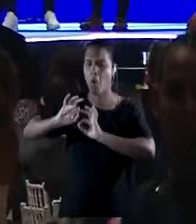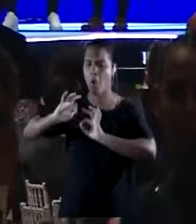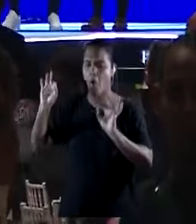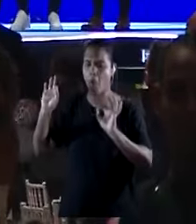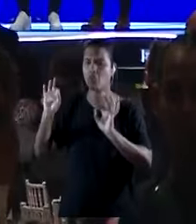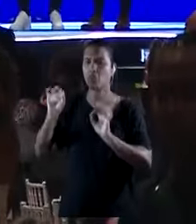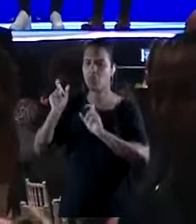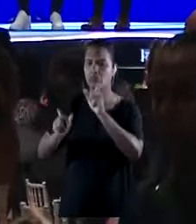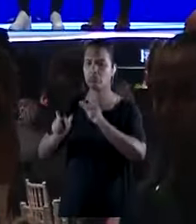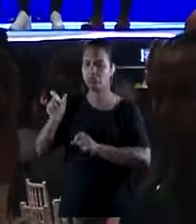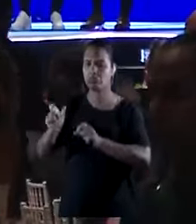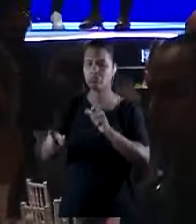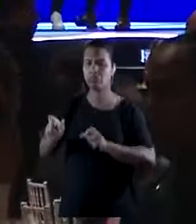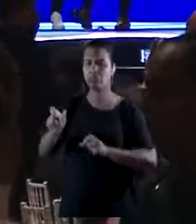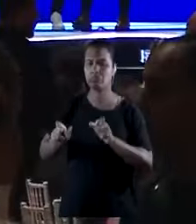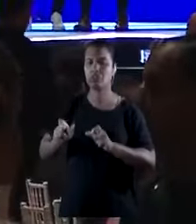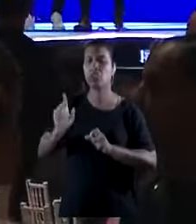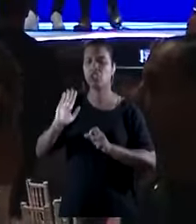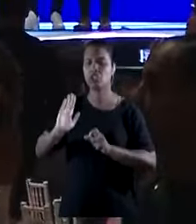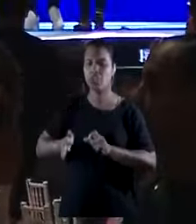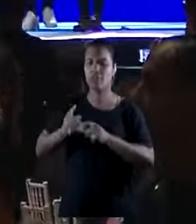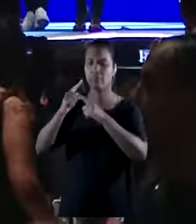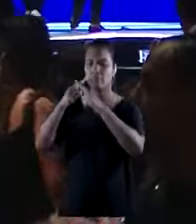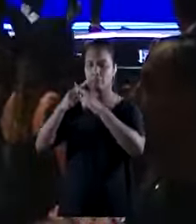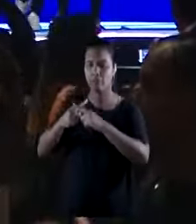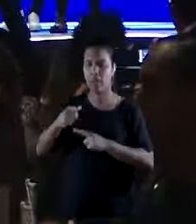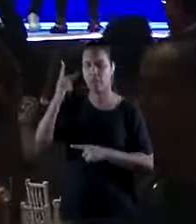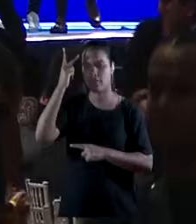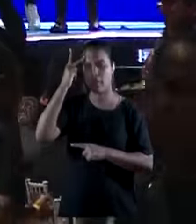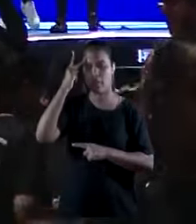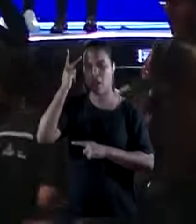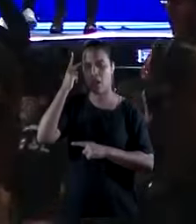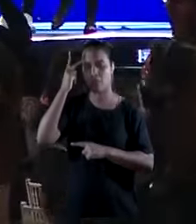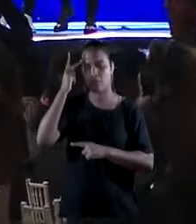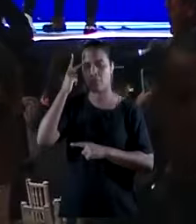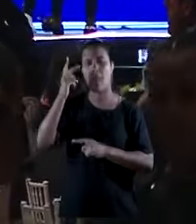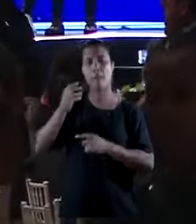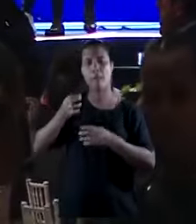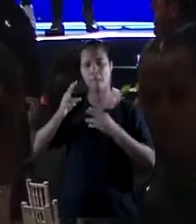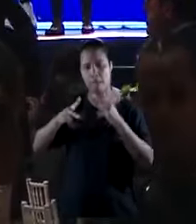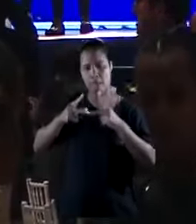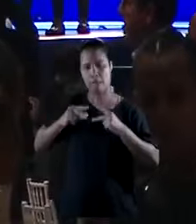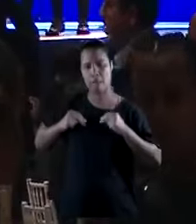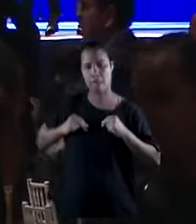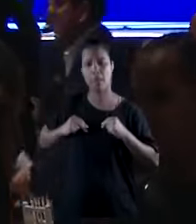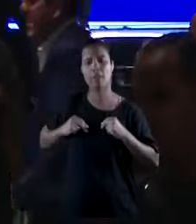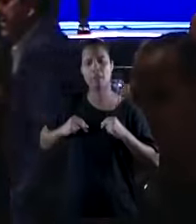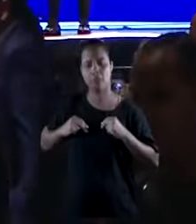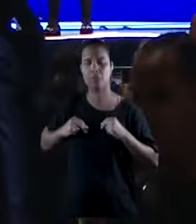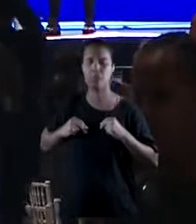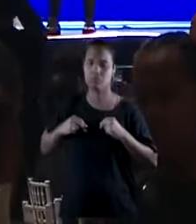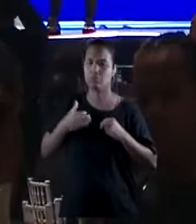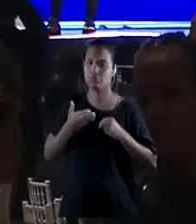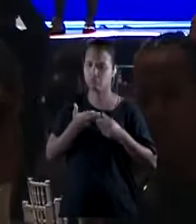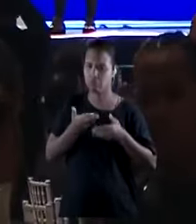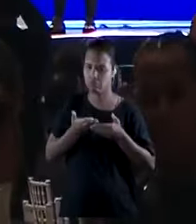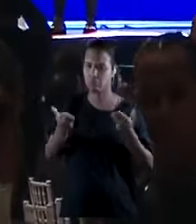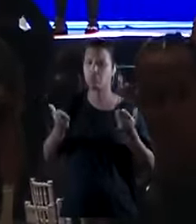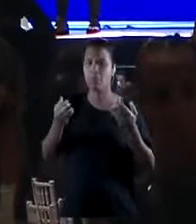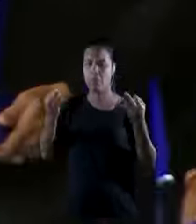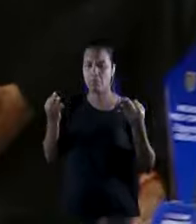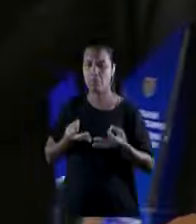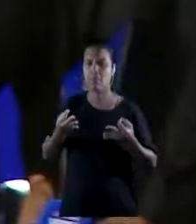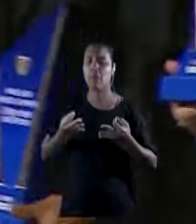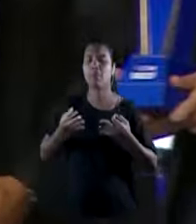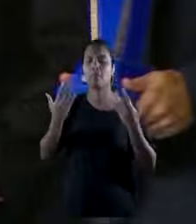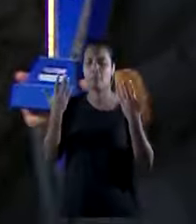Acho que todos os jogadores fizeram um grande campeonato, todos merecidos, né, de estar aí na seleção do campeonato. Então, estão de